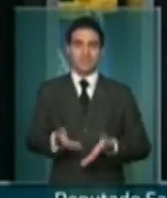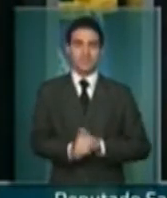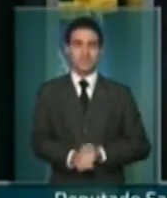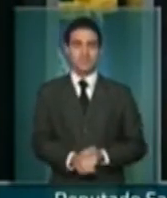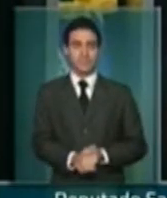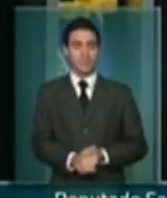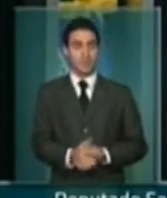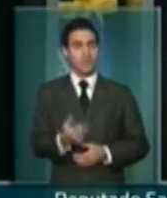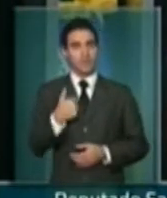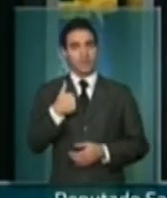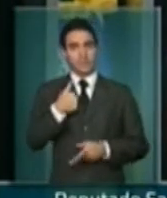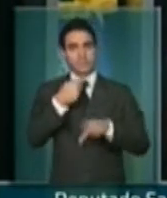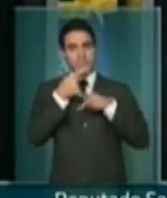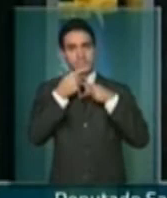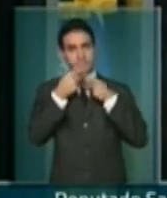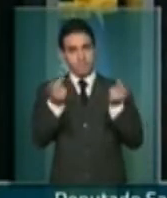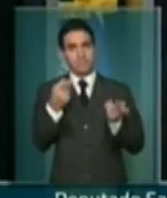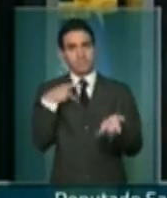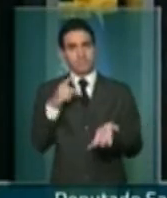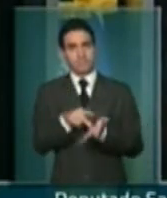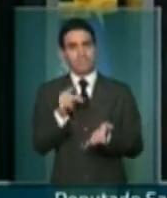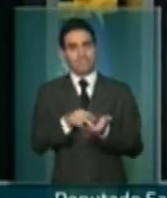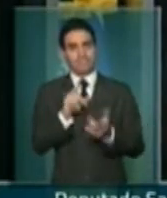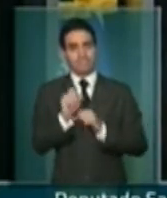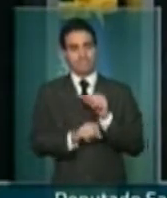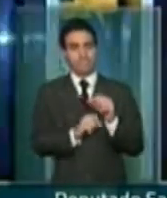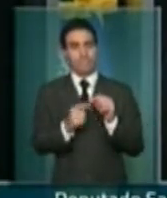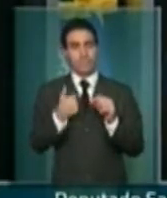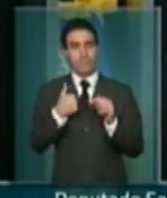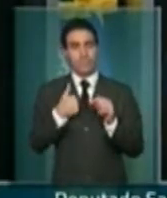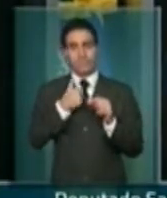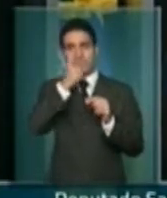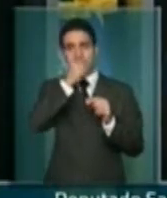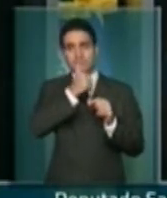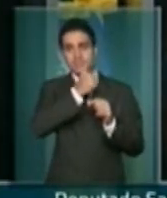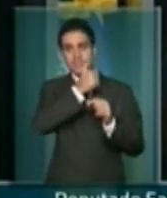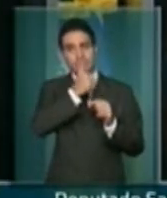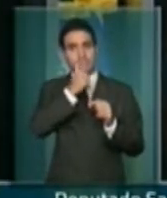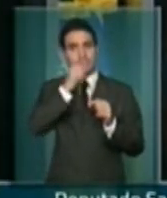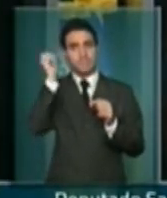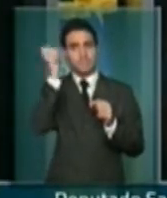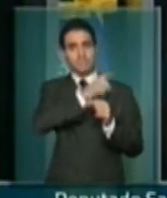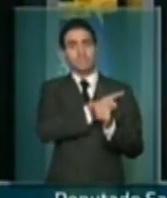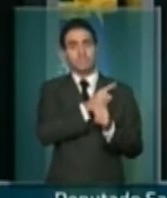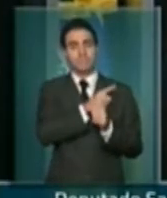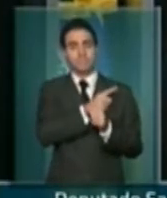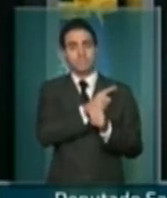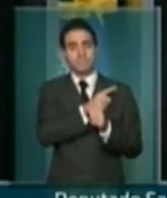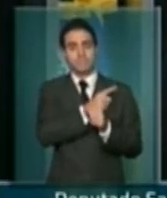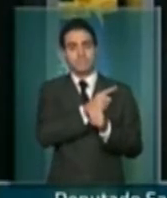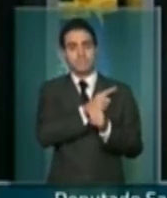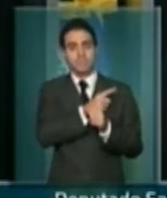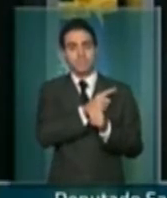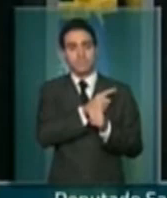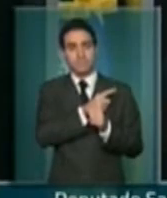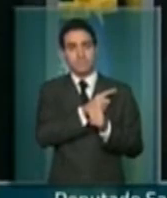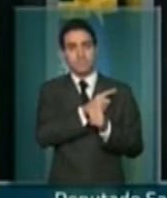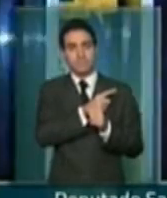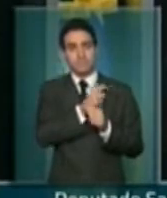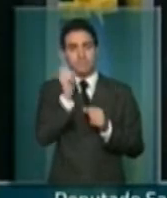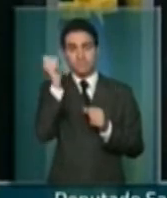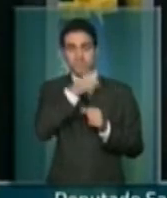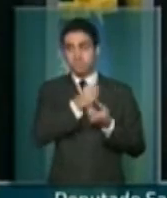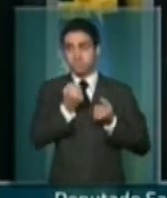Eu confesso que fiz um sacrifício grande para chegar aqui nessa manhã de